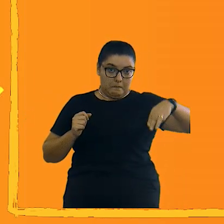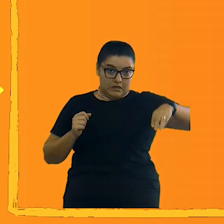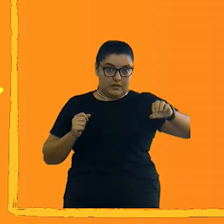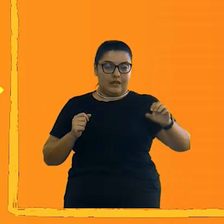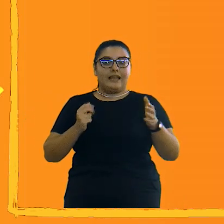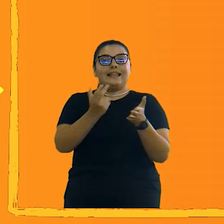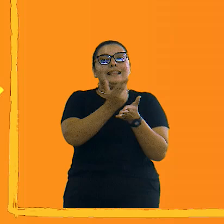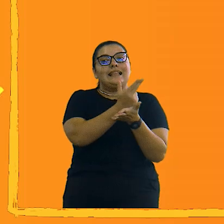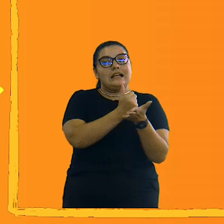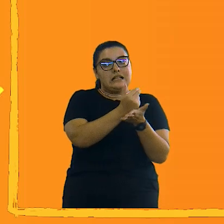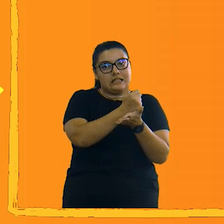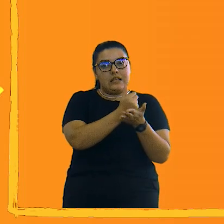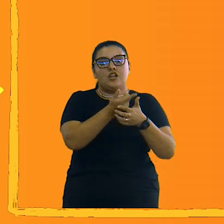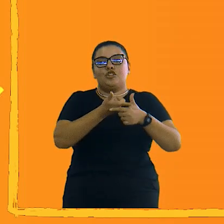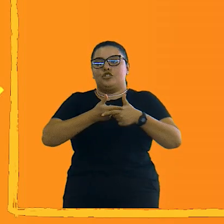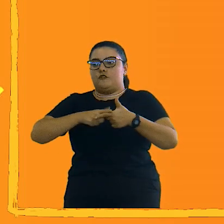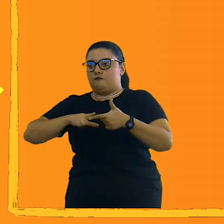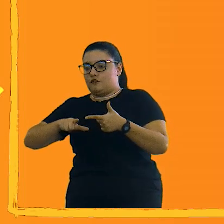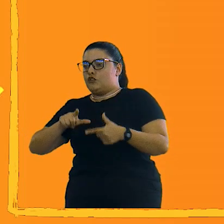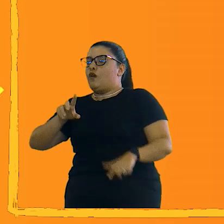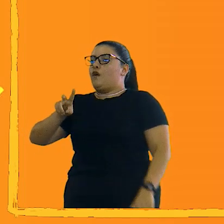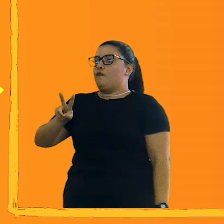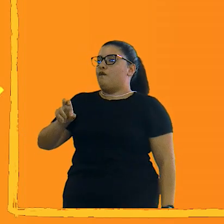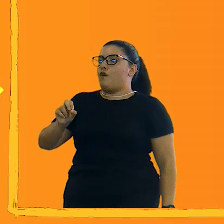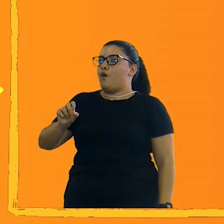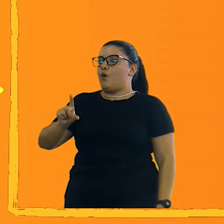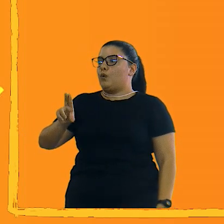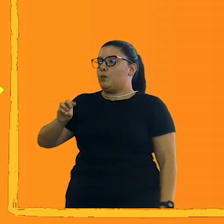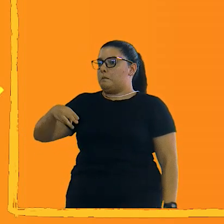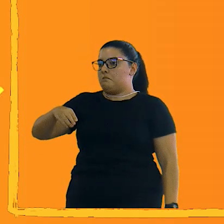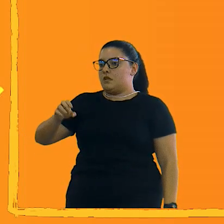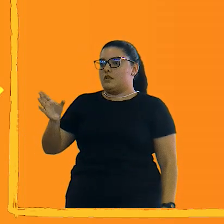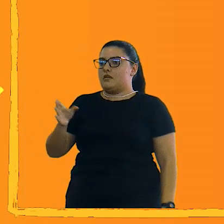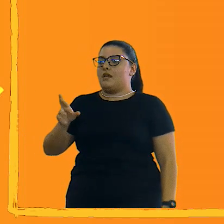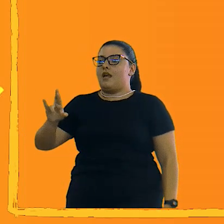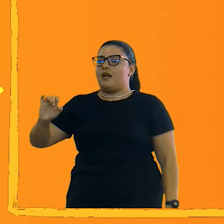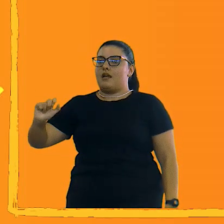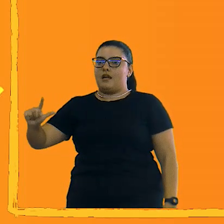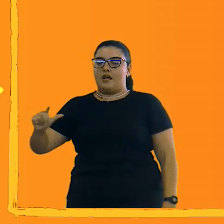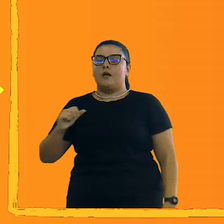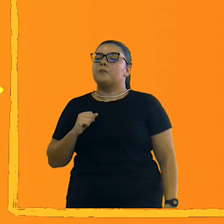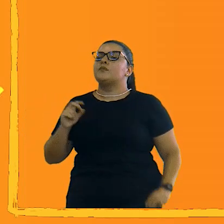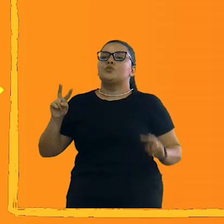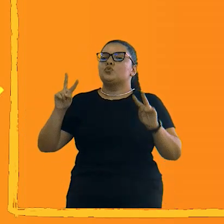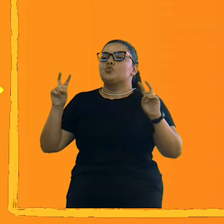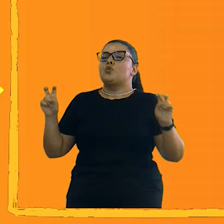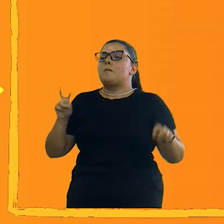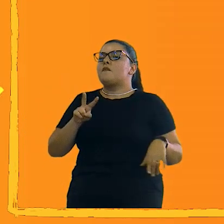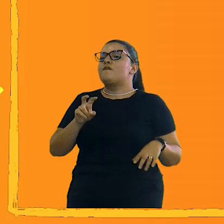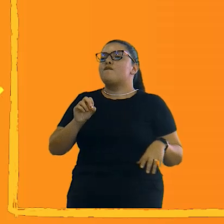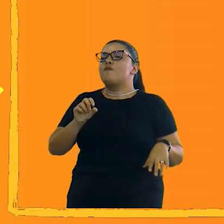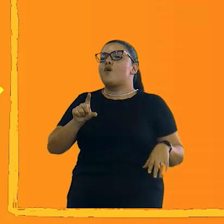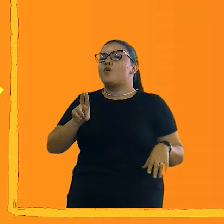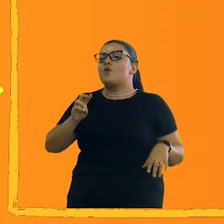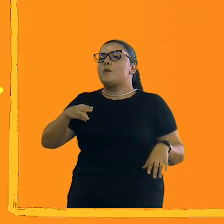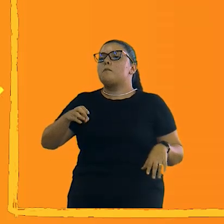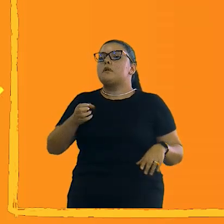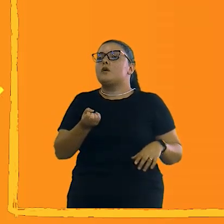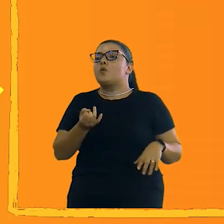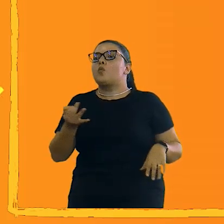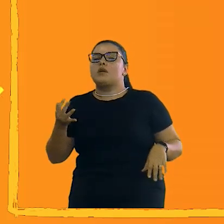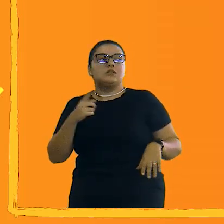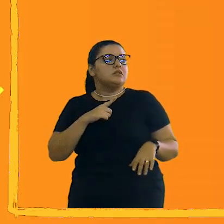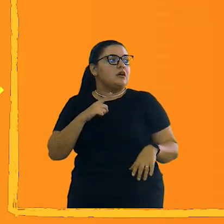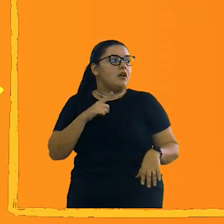pelo volume real pessoal eu te pergunto quando eu falo de volume eu falo de quantas